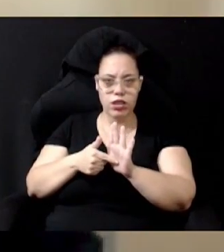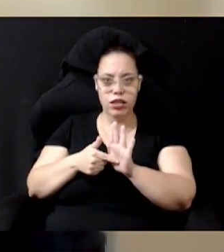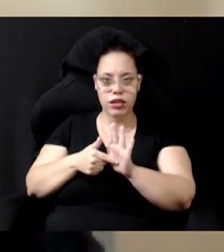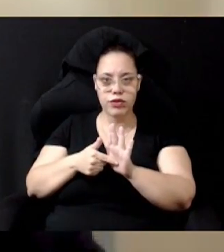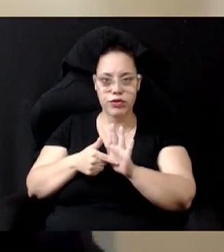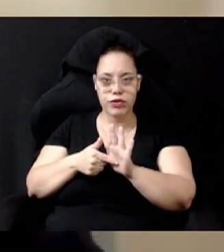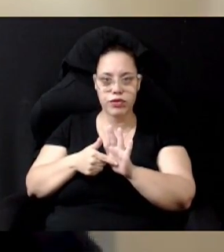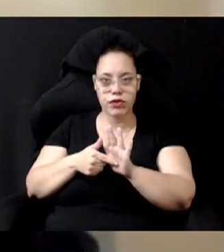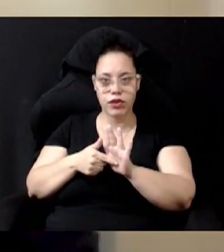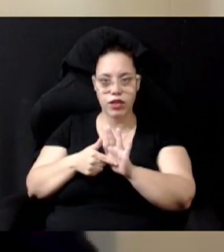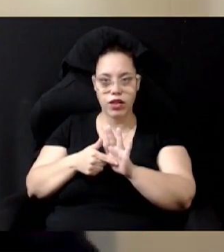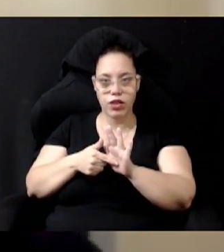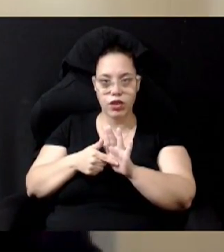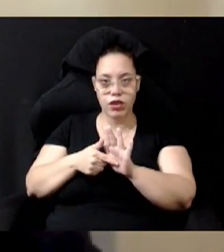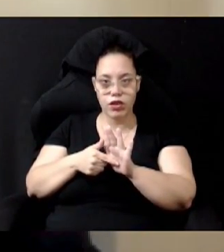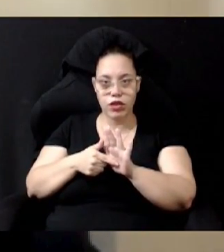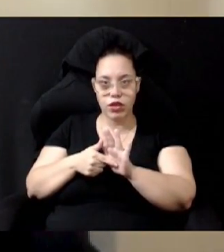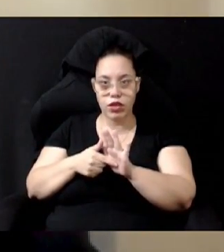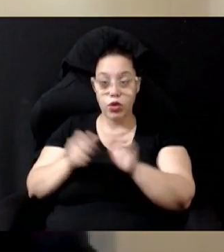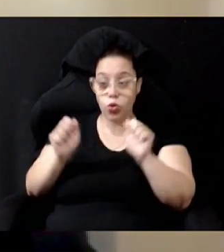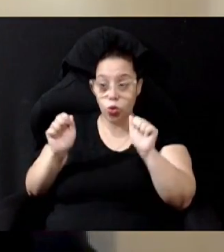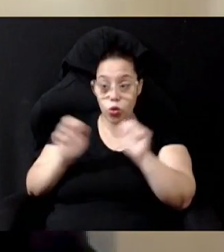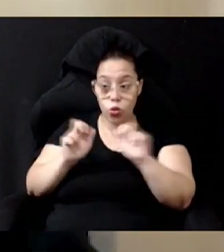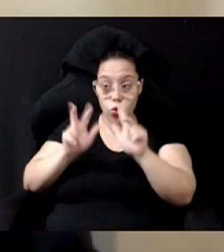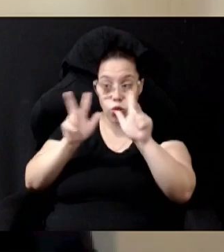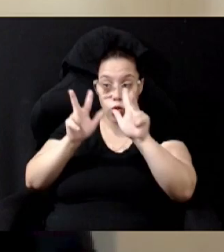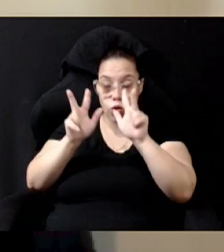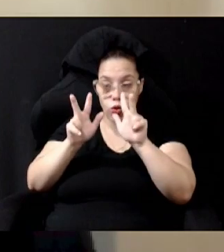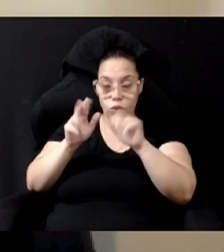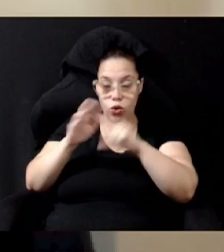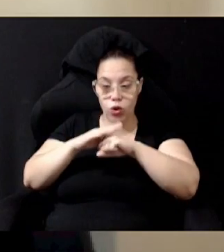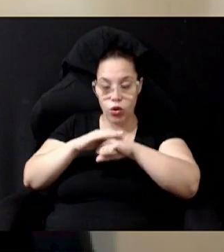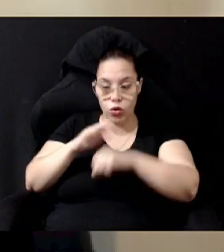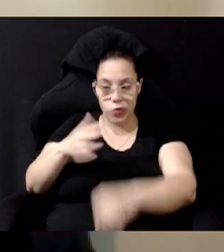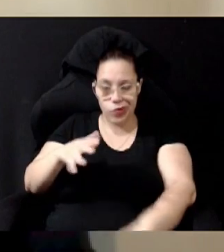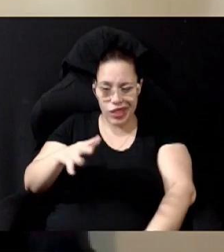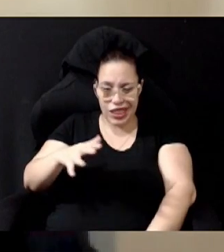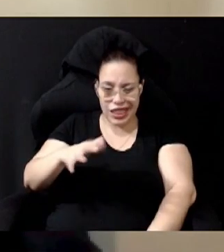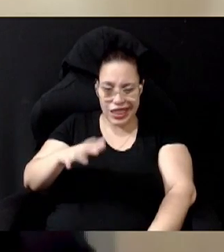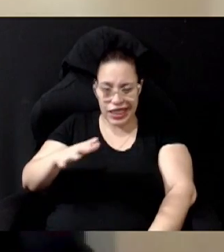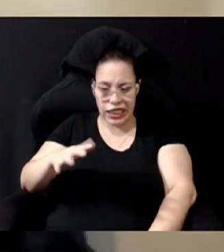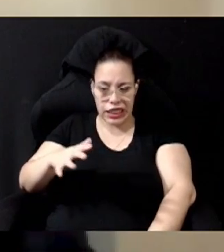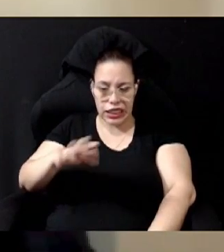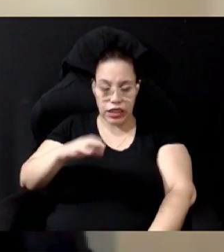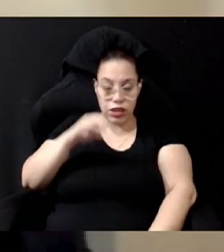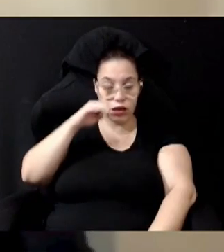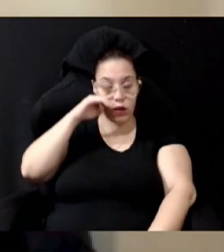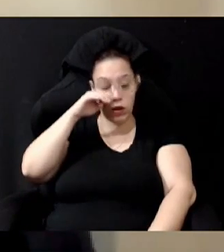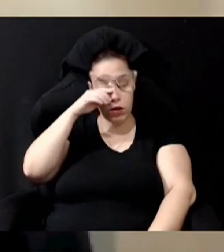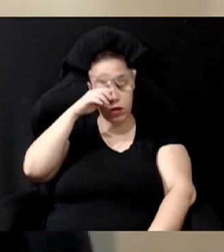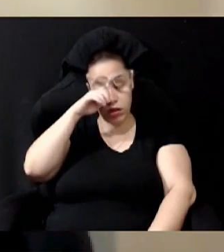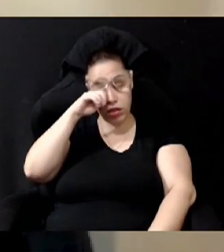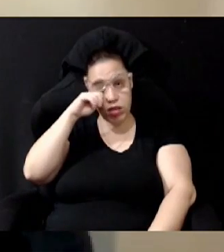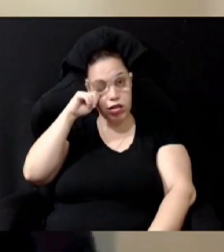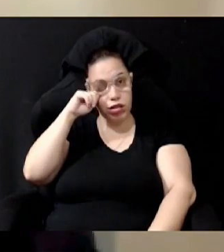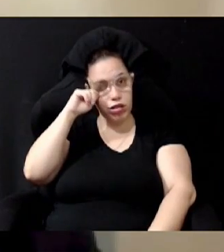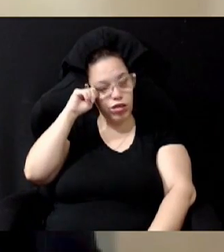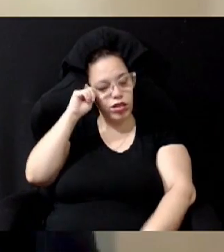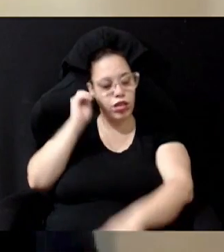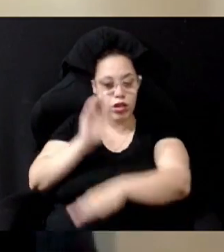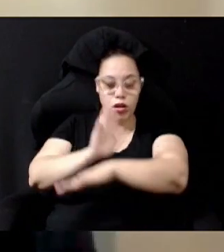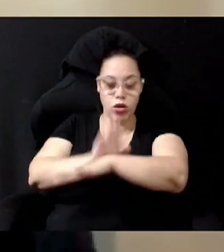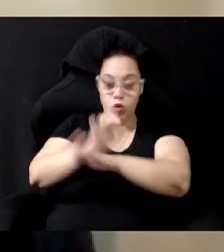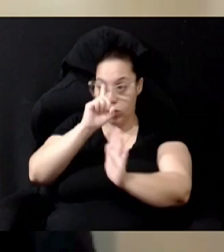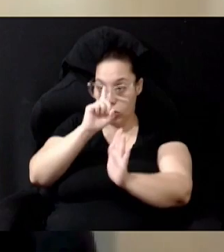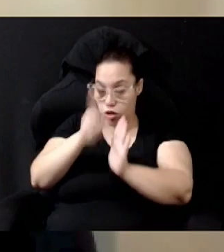A maior parte dos sinais e sintomas da doença de Parkinson que ajudam ou que fazem o diagnóstico